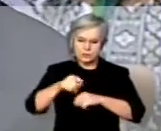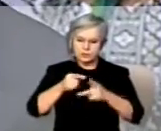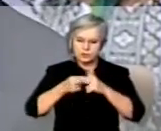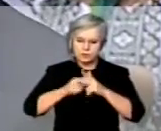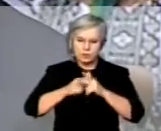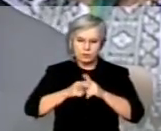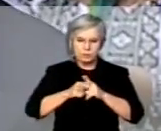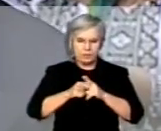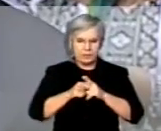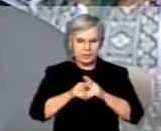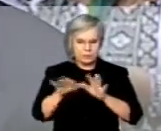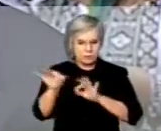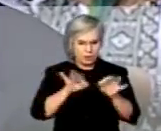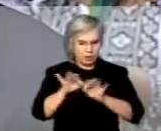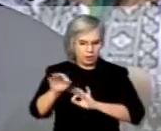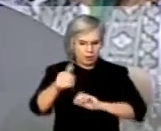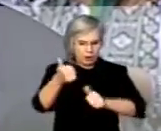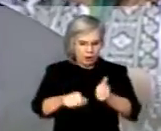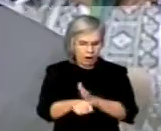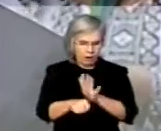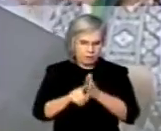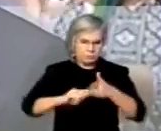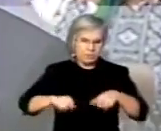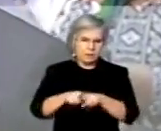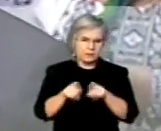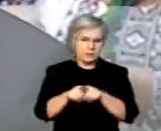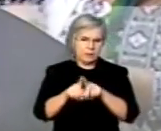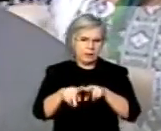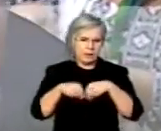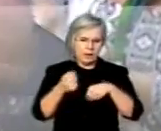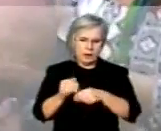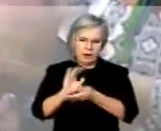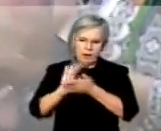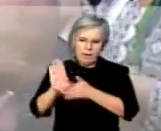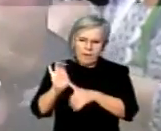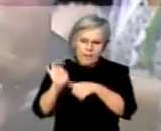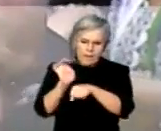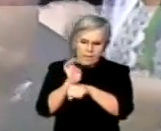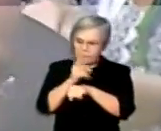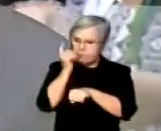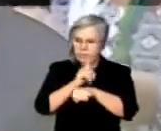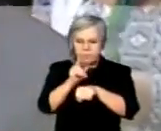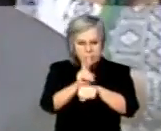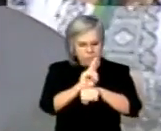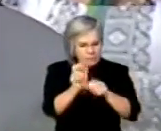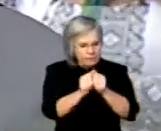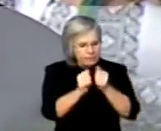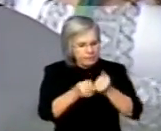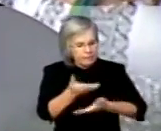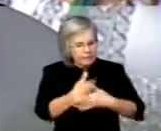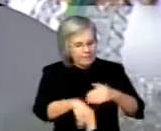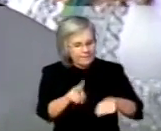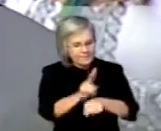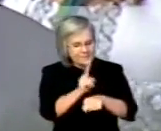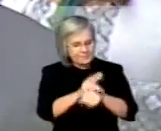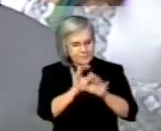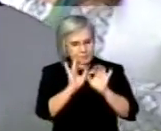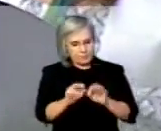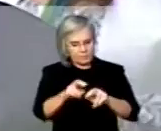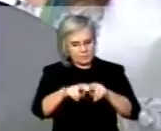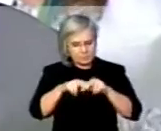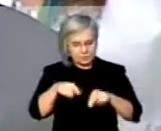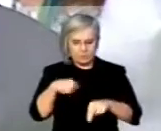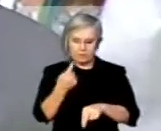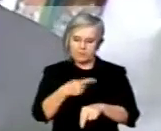foram repassadas aos estados que não cumpriram com o papel de administrar e fazer a manutenção correta. Por